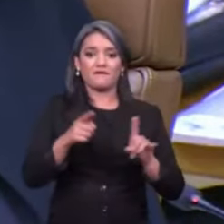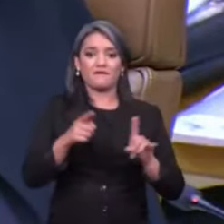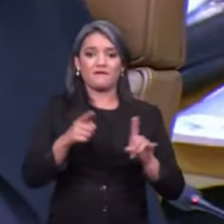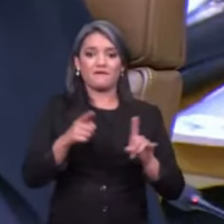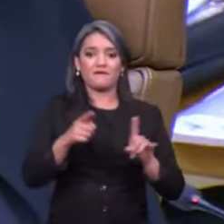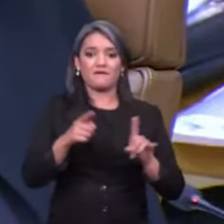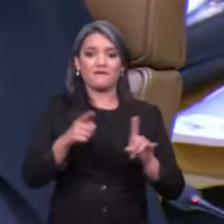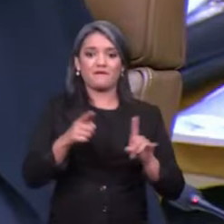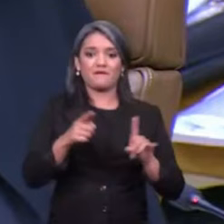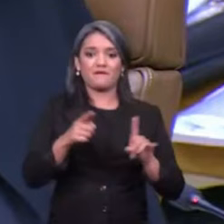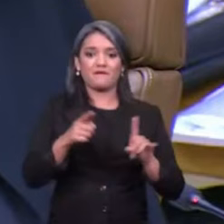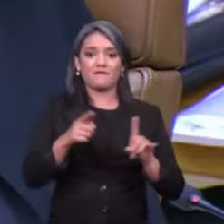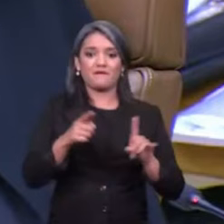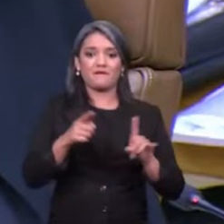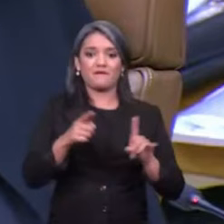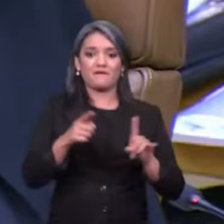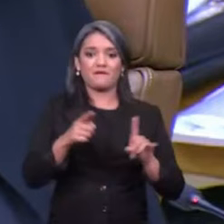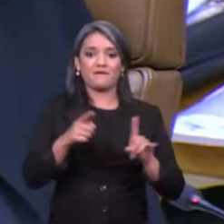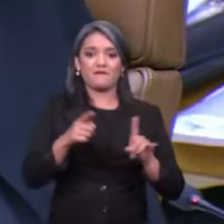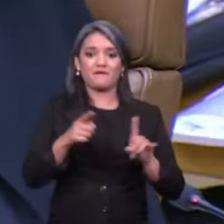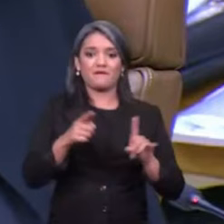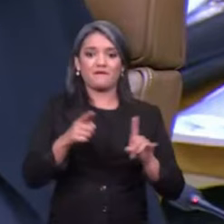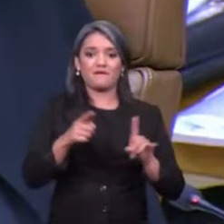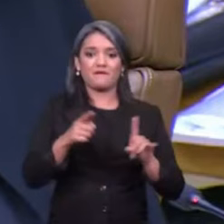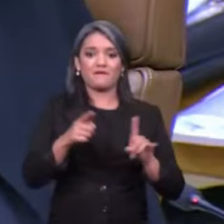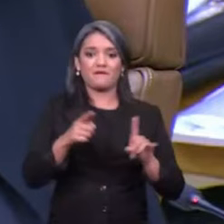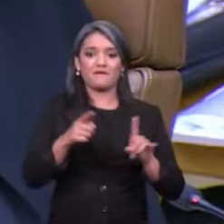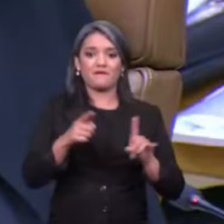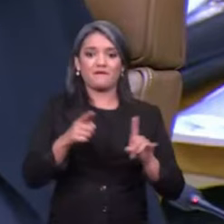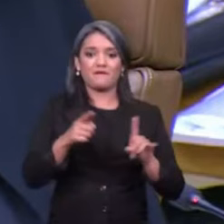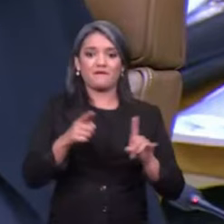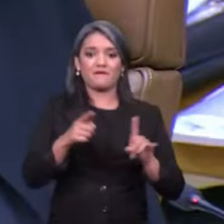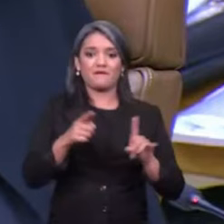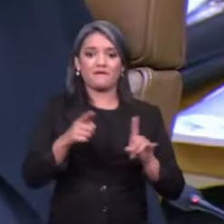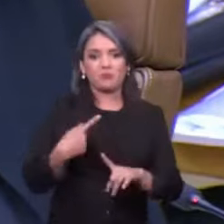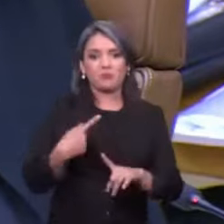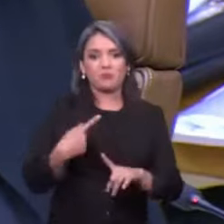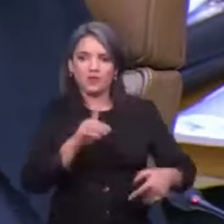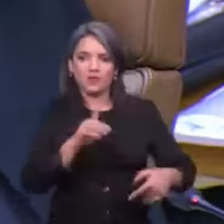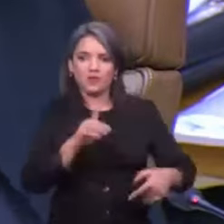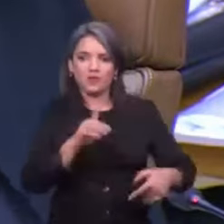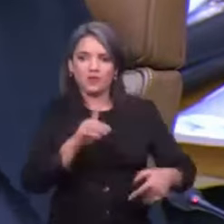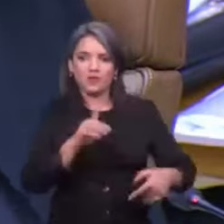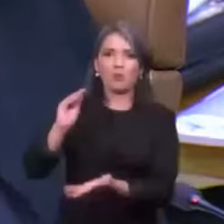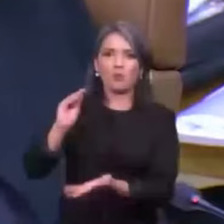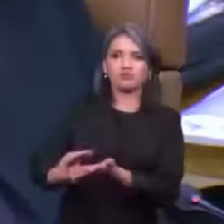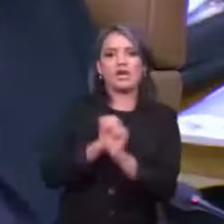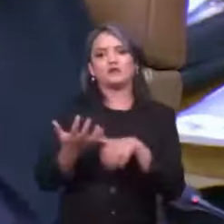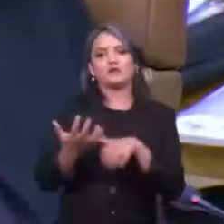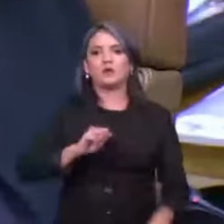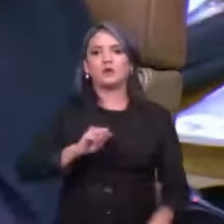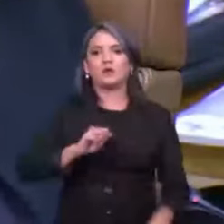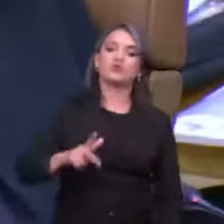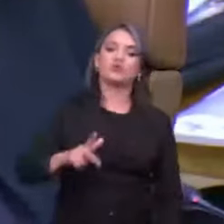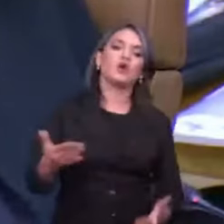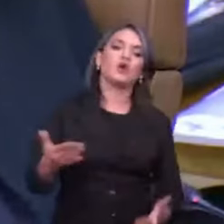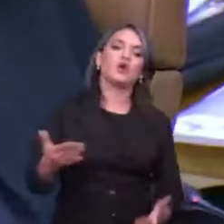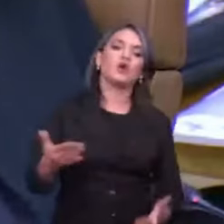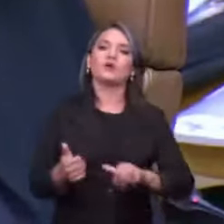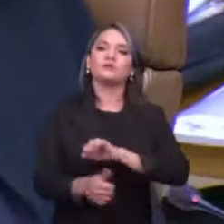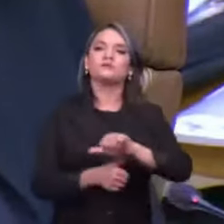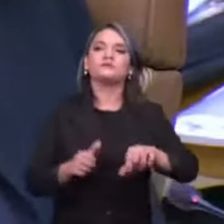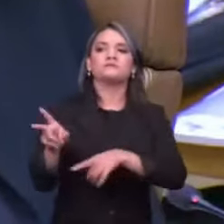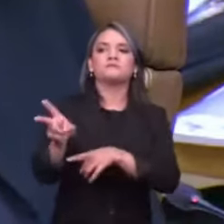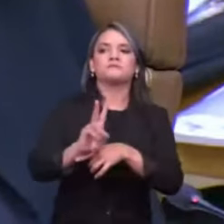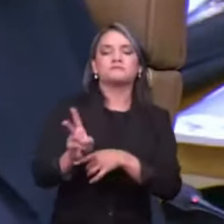de culpar a política, contudo, ele culpa a falta de financiamento. Após anos de crise, Portugal descentralizou a sua operação de supervisão de drogas em